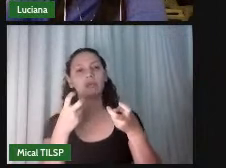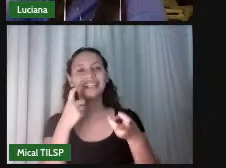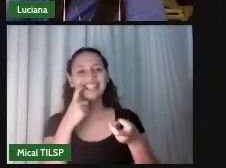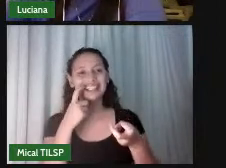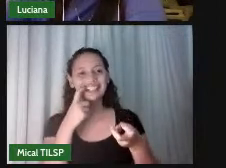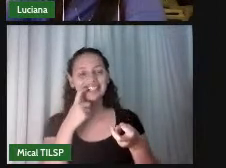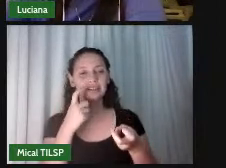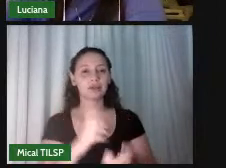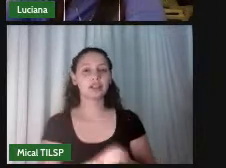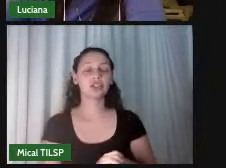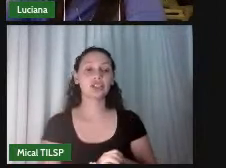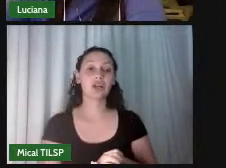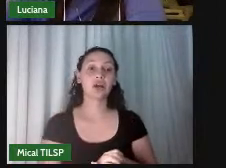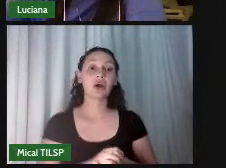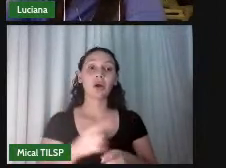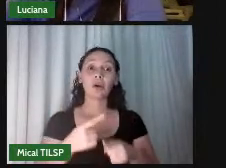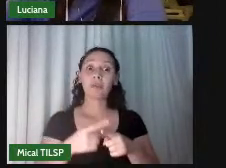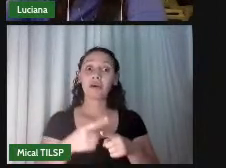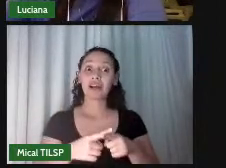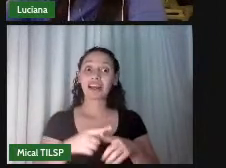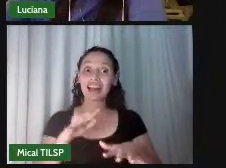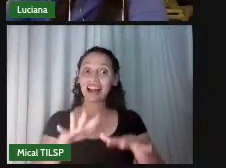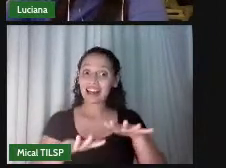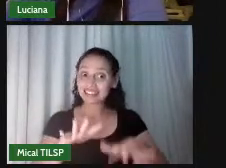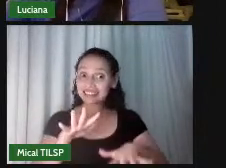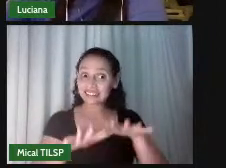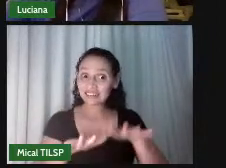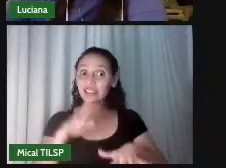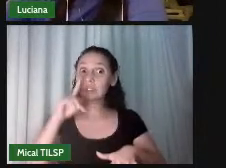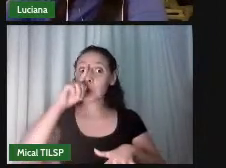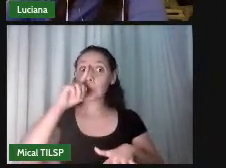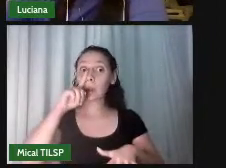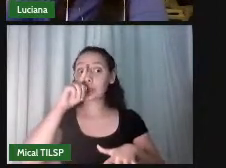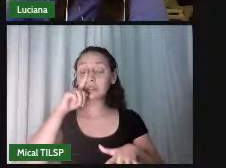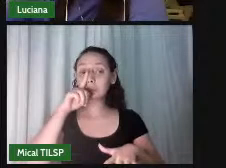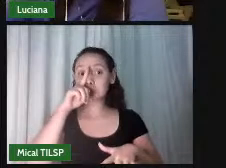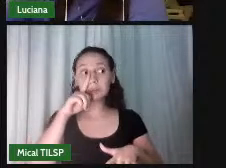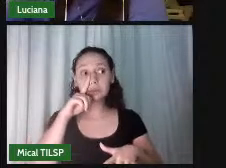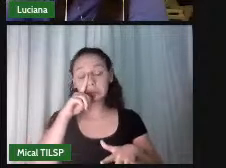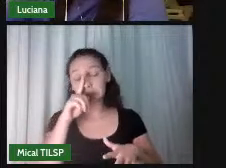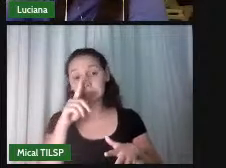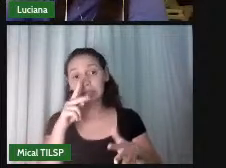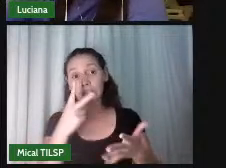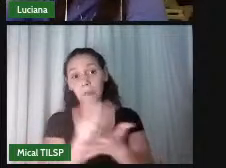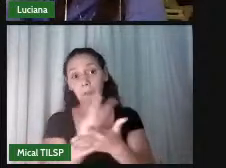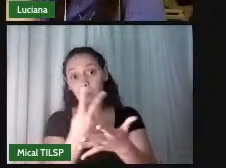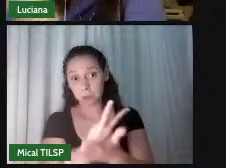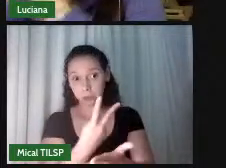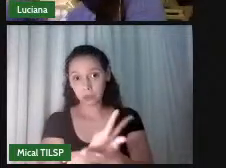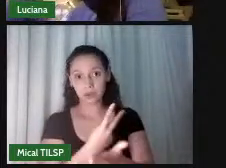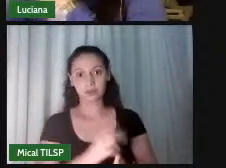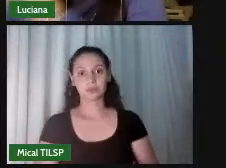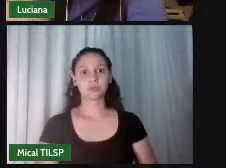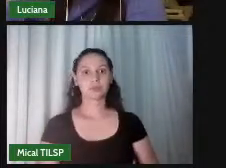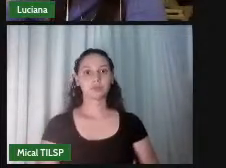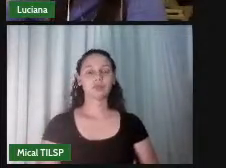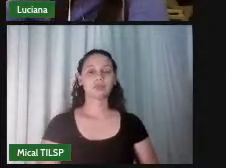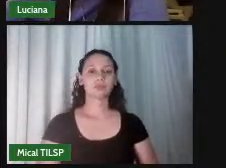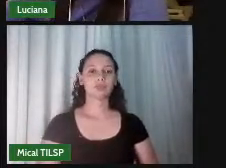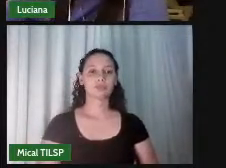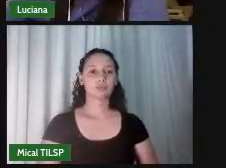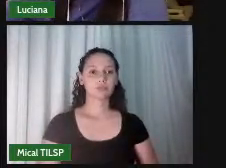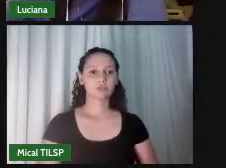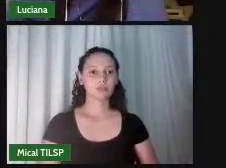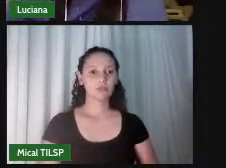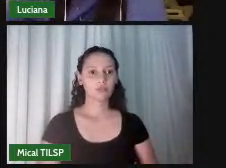incorrer em erro, né? Porque é muito fácil a gente não enxergar alguma coisa. Então, aos poucos, as restaurações de amálgama, que eram muito,